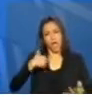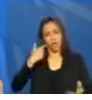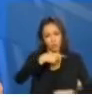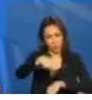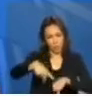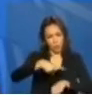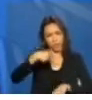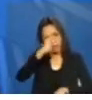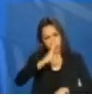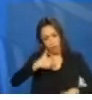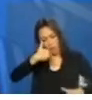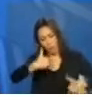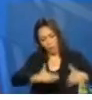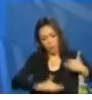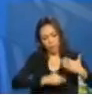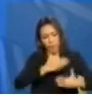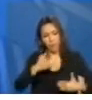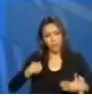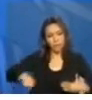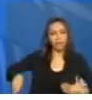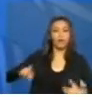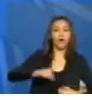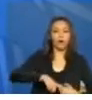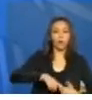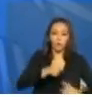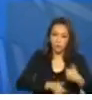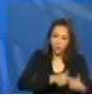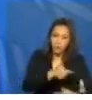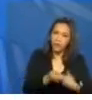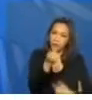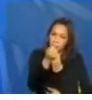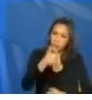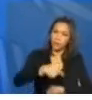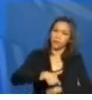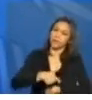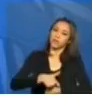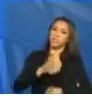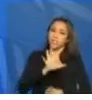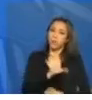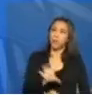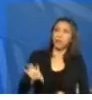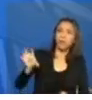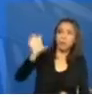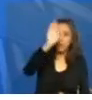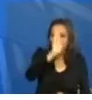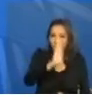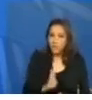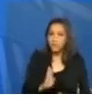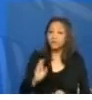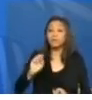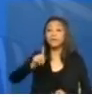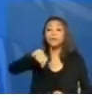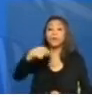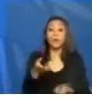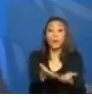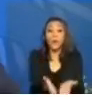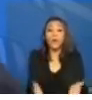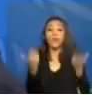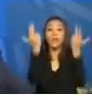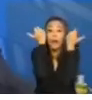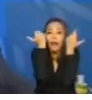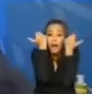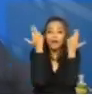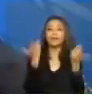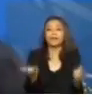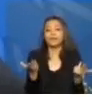vamos retomar o trabalho em poucos dias, já em muitas regiões do país, logo depois da Páscoa, essa